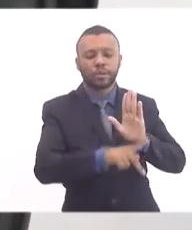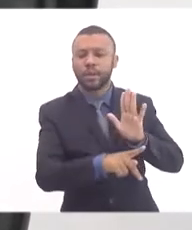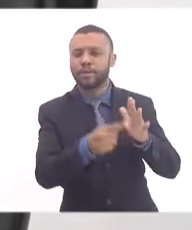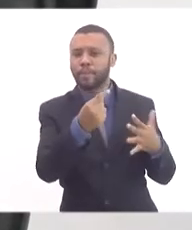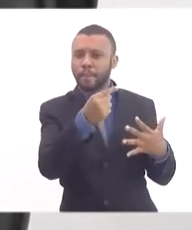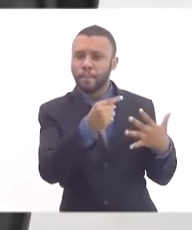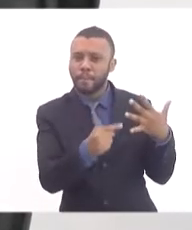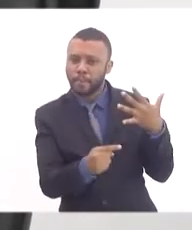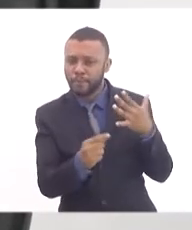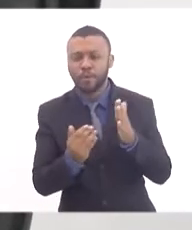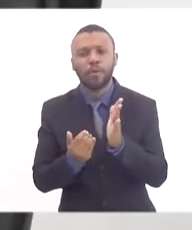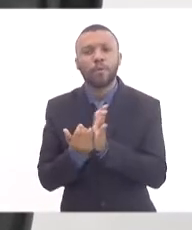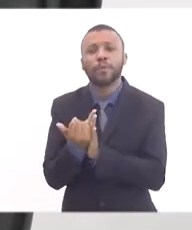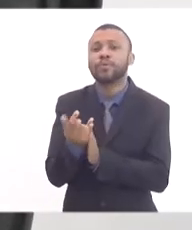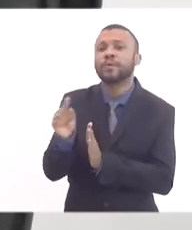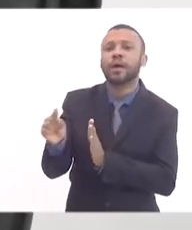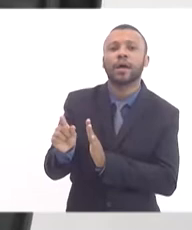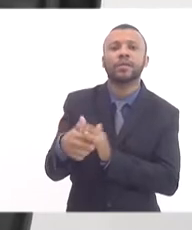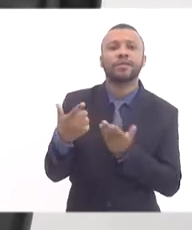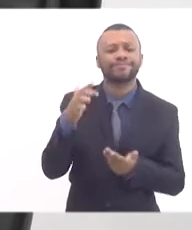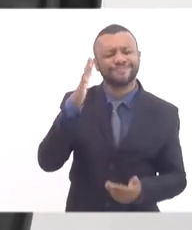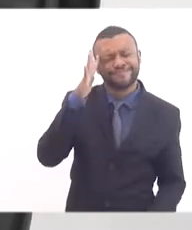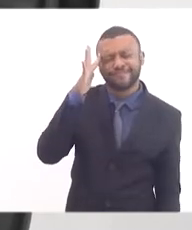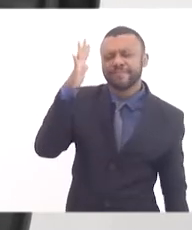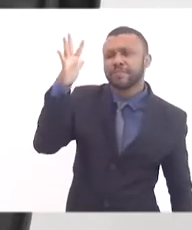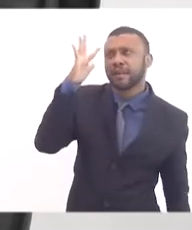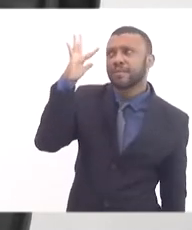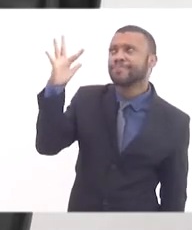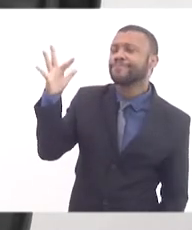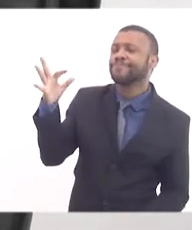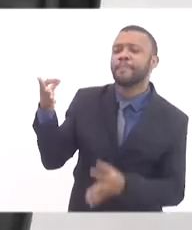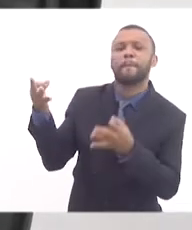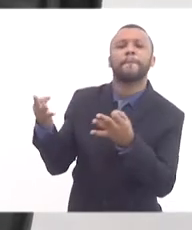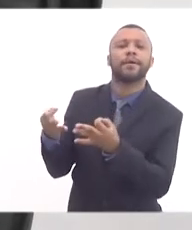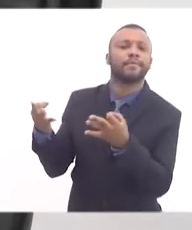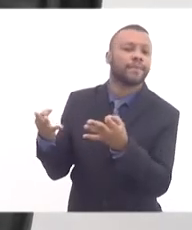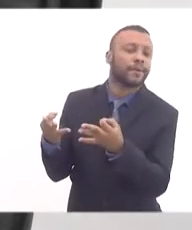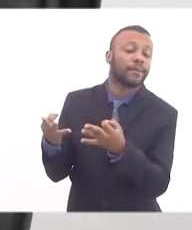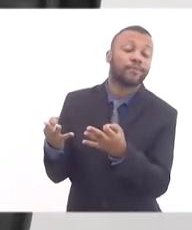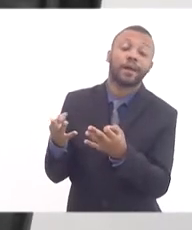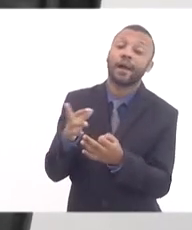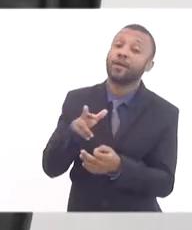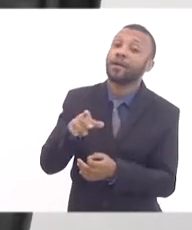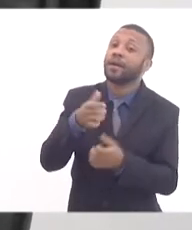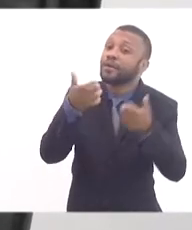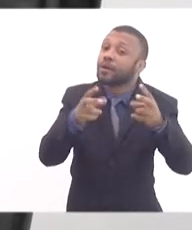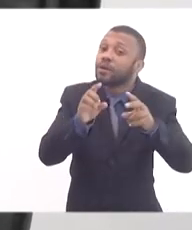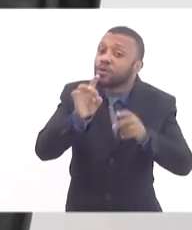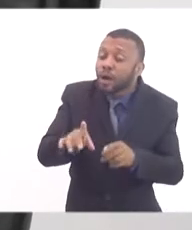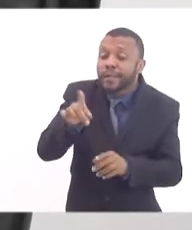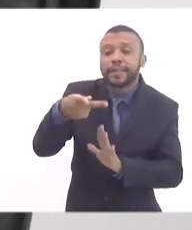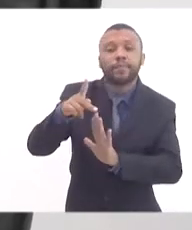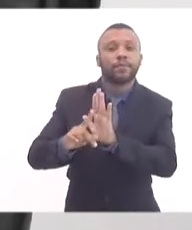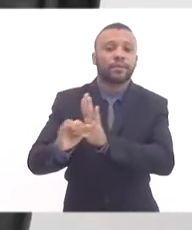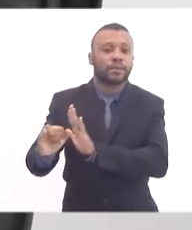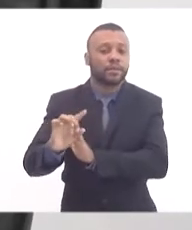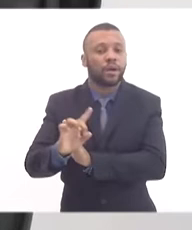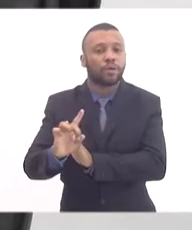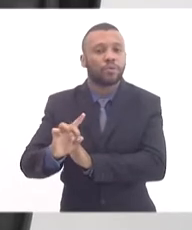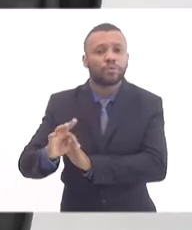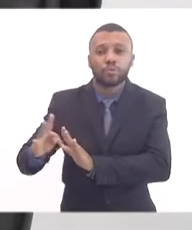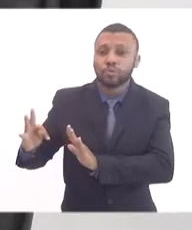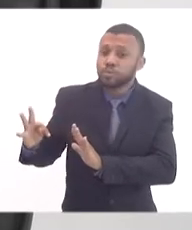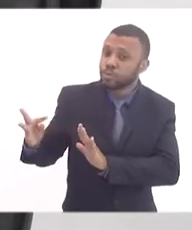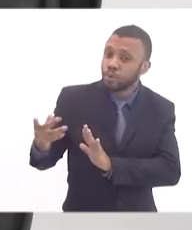bom e o que seria o ideal e aí eu não vou falar de si só não de todos os outros anteriores